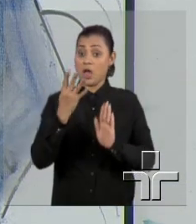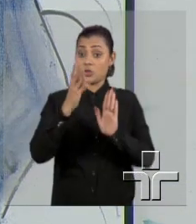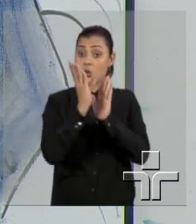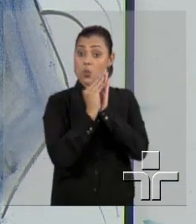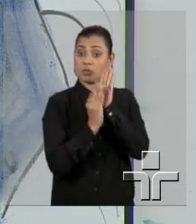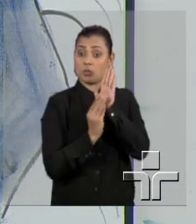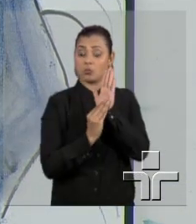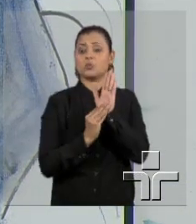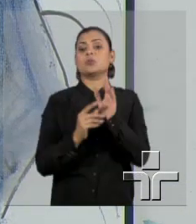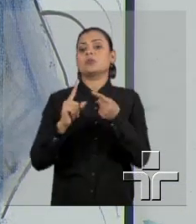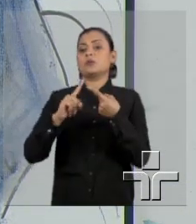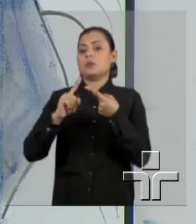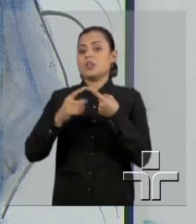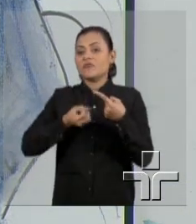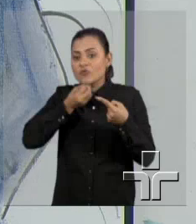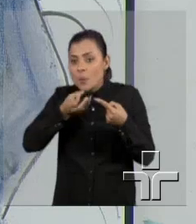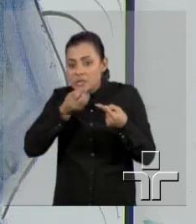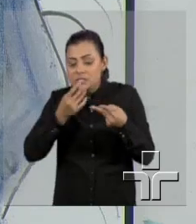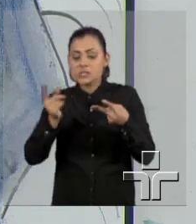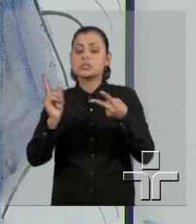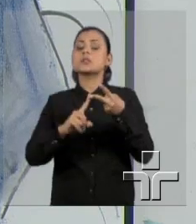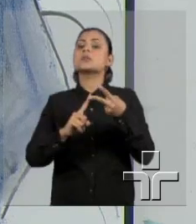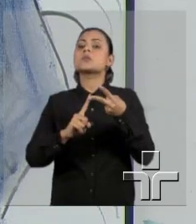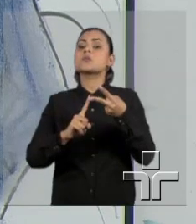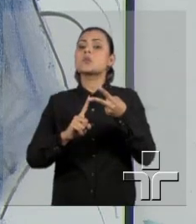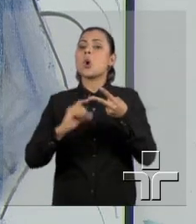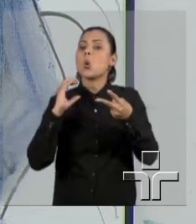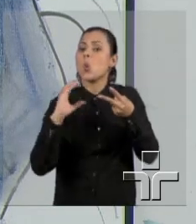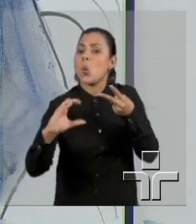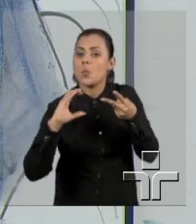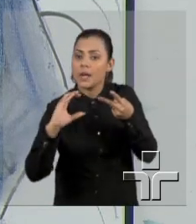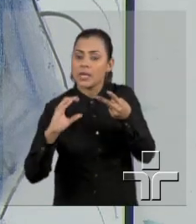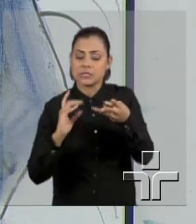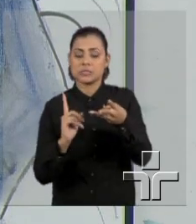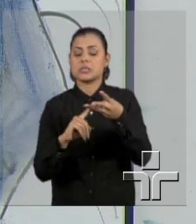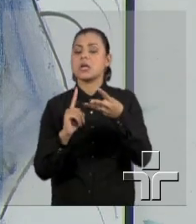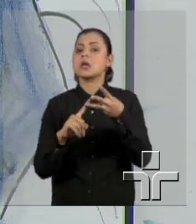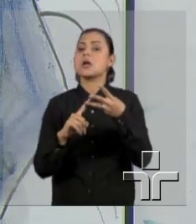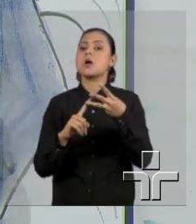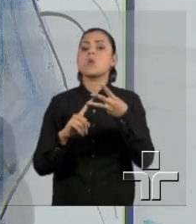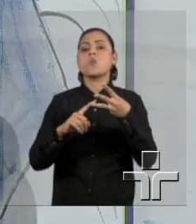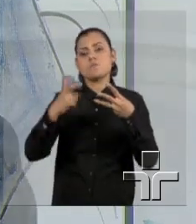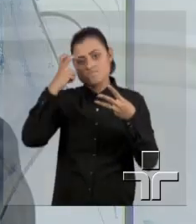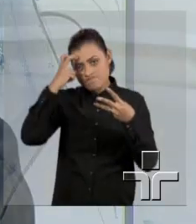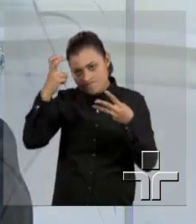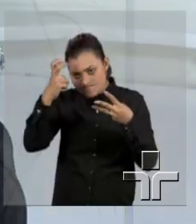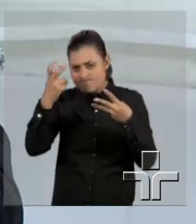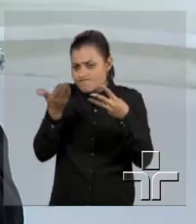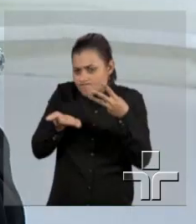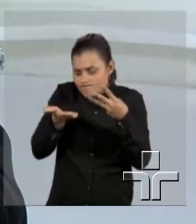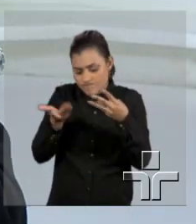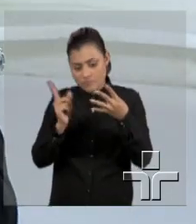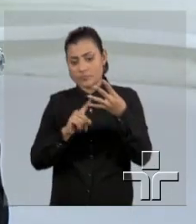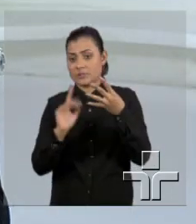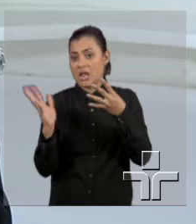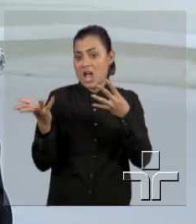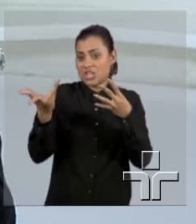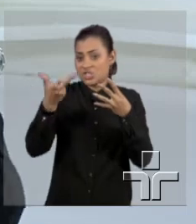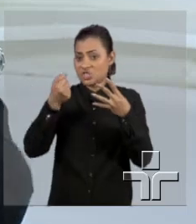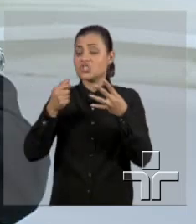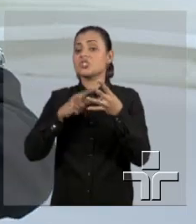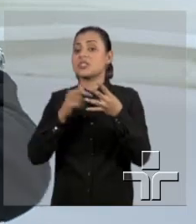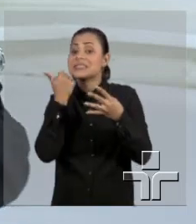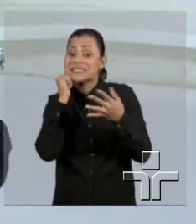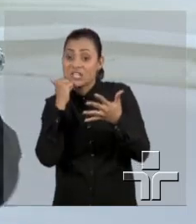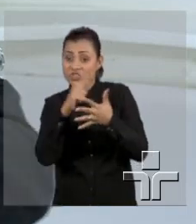liberdade de informação, liberdade de comunicação, liberdade intelectual, liberdade artística, liberdade